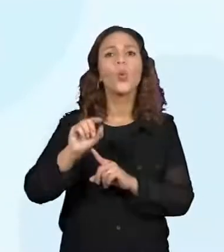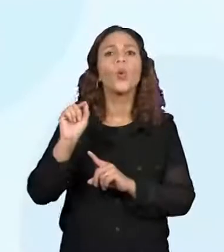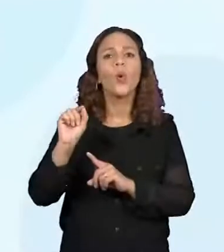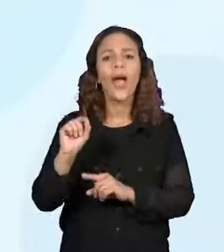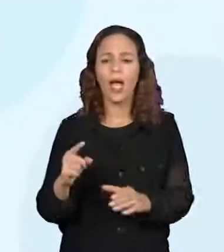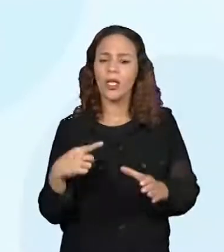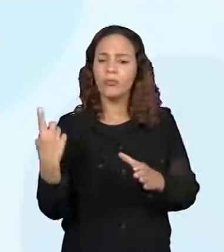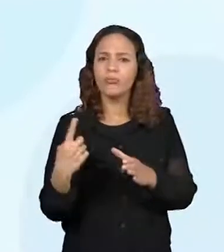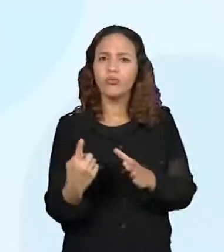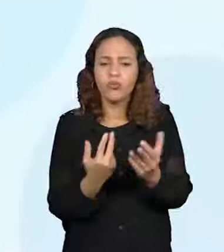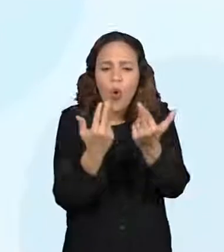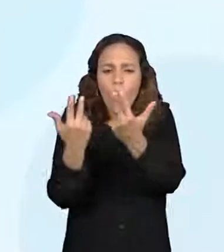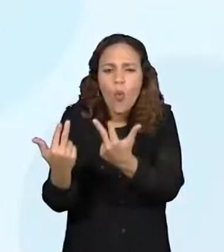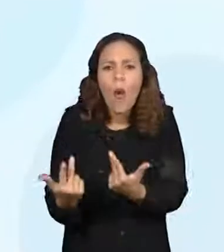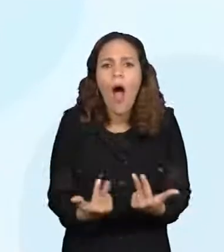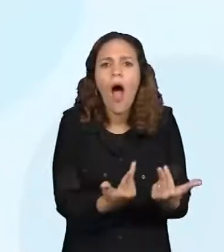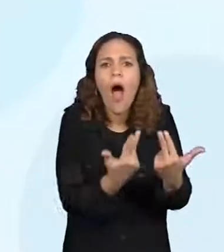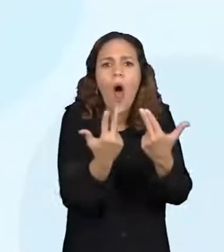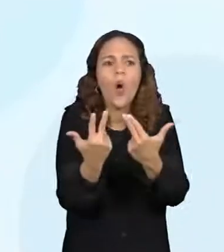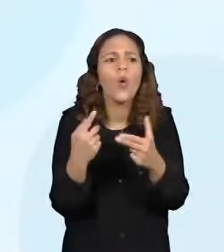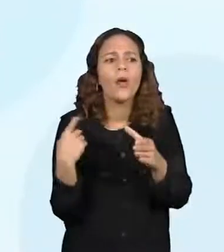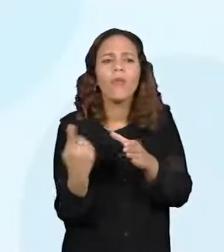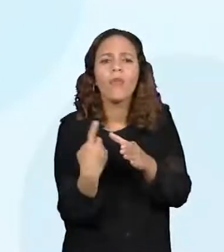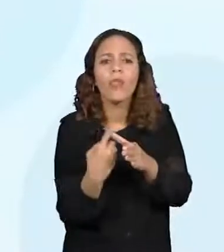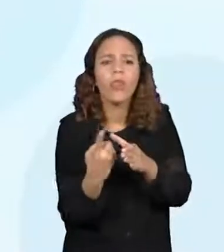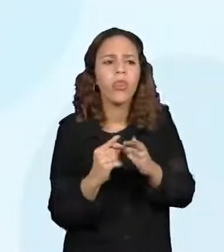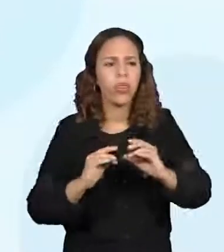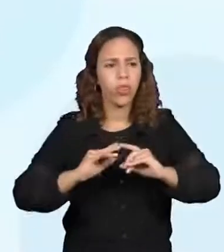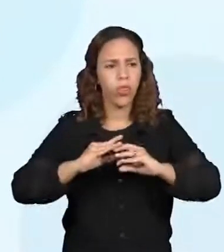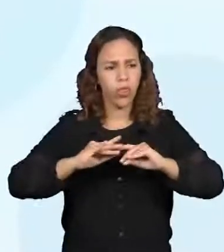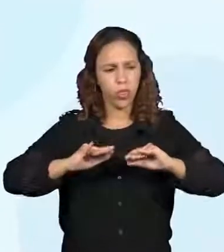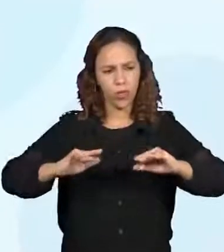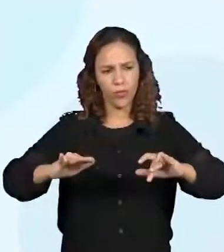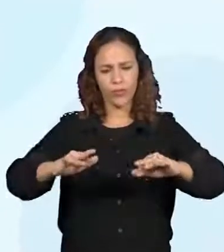uma pasta, né? Que no caso é o bolo.